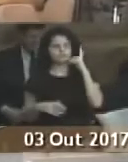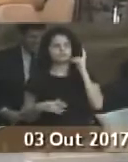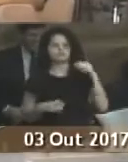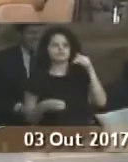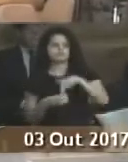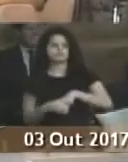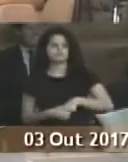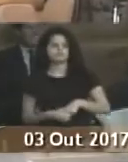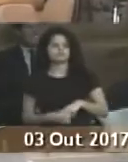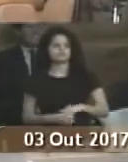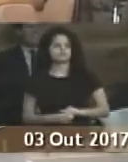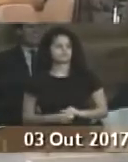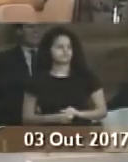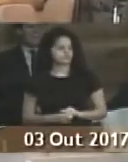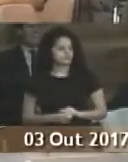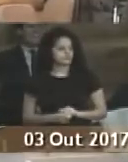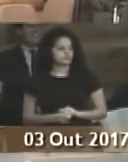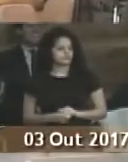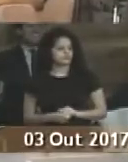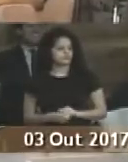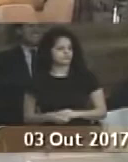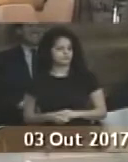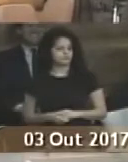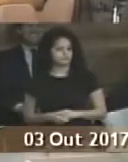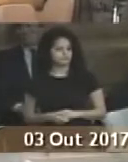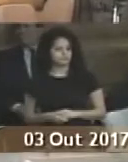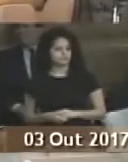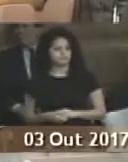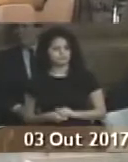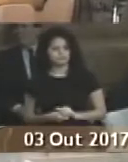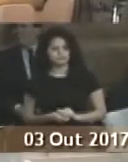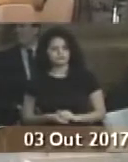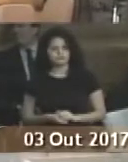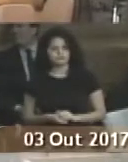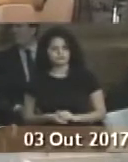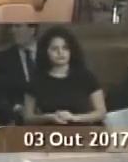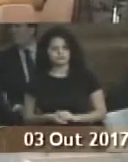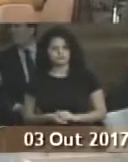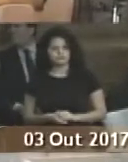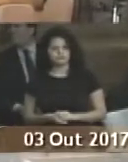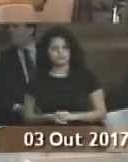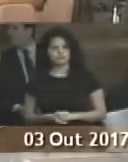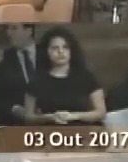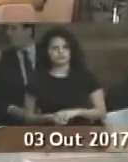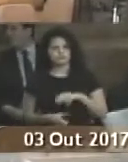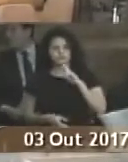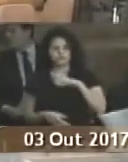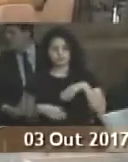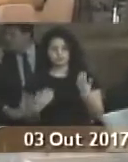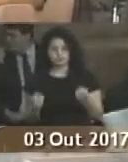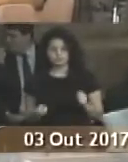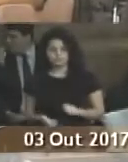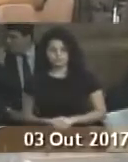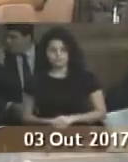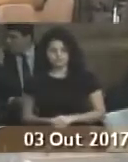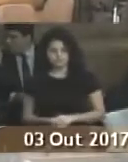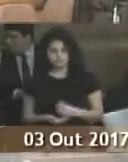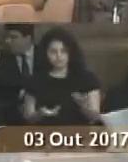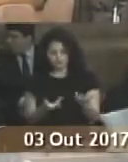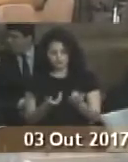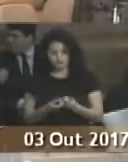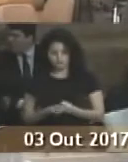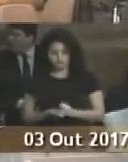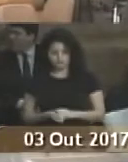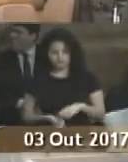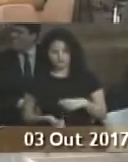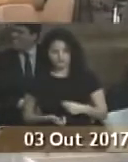para vocês. Que vocês continuem, continuem nessa luta de vocês, que quem ganha com isso não é só vocês, somos nós de Angra